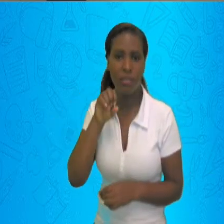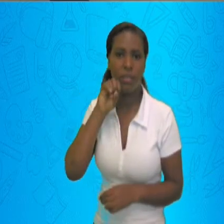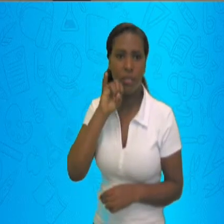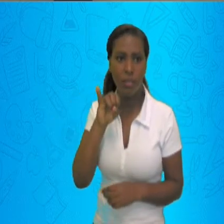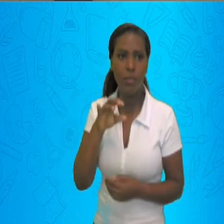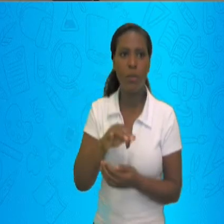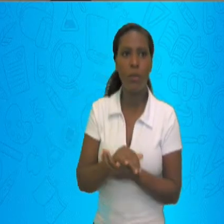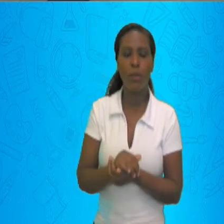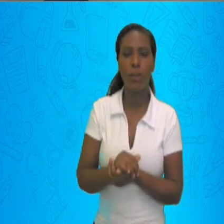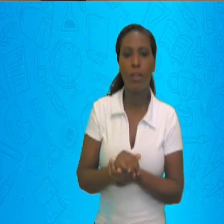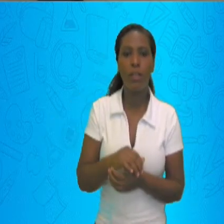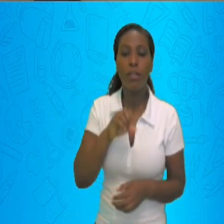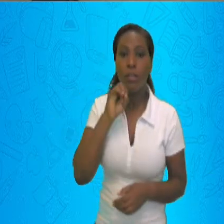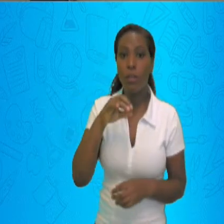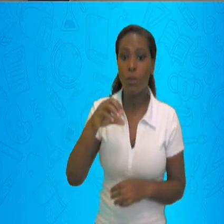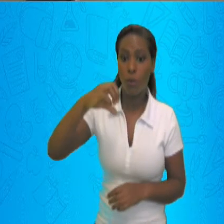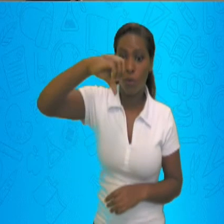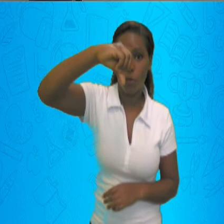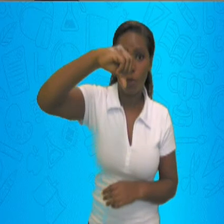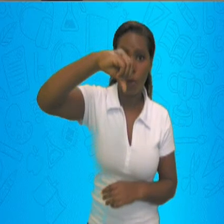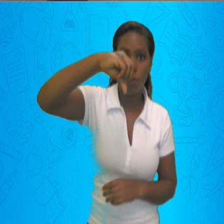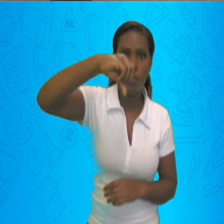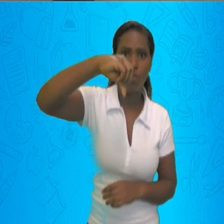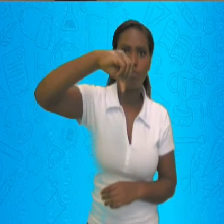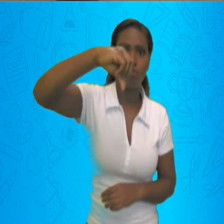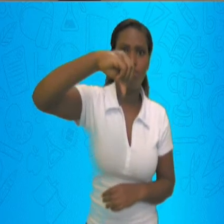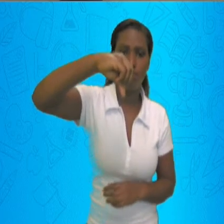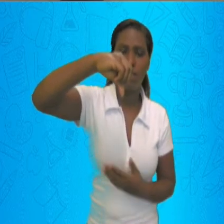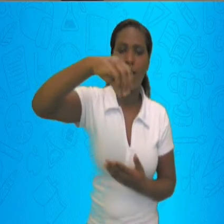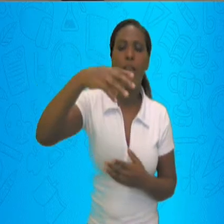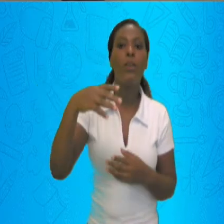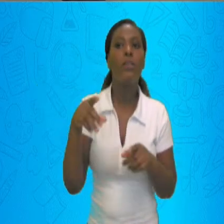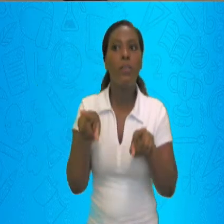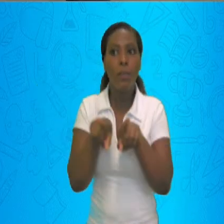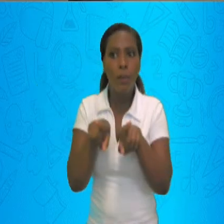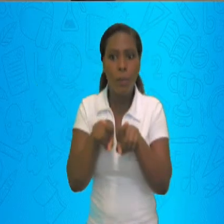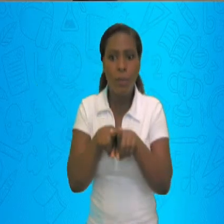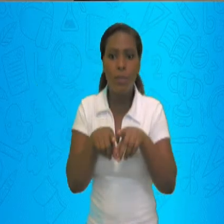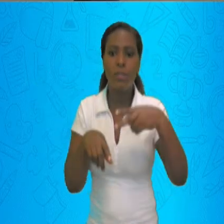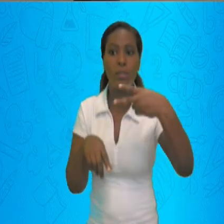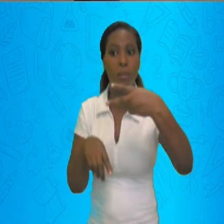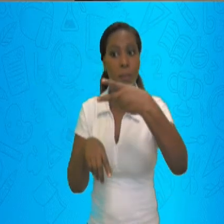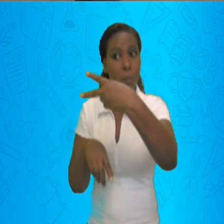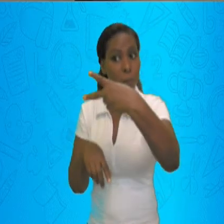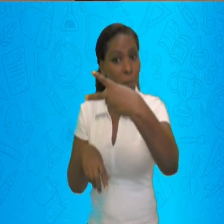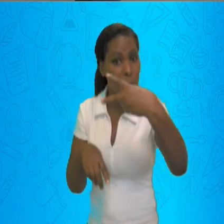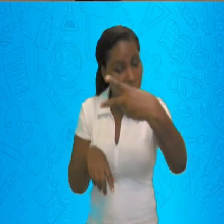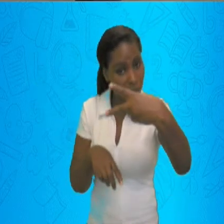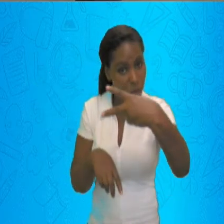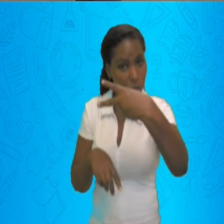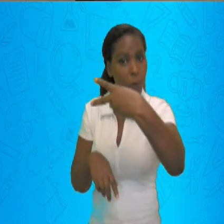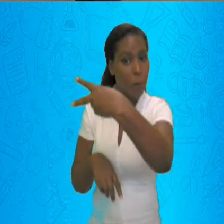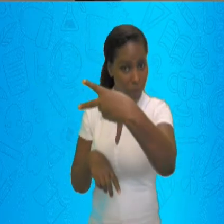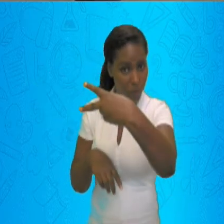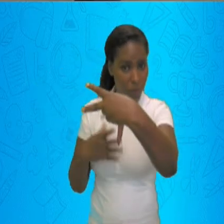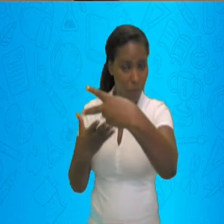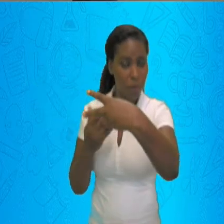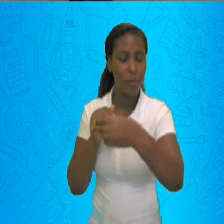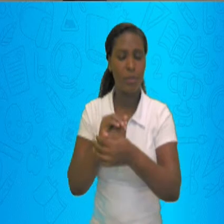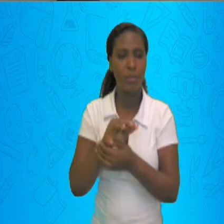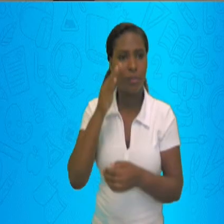vai ser menor do que o 10 mais 6. Então, neste caso, o 10, ele pode ser um lado do